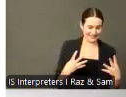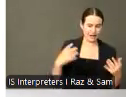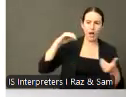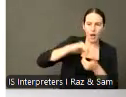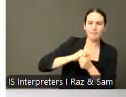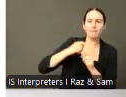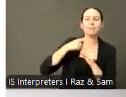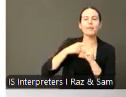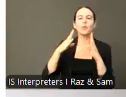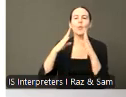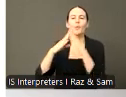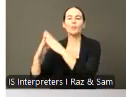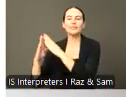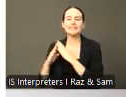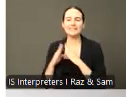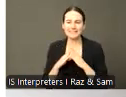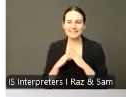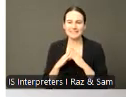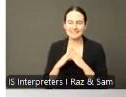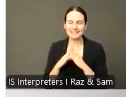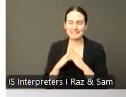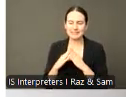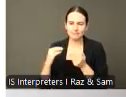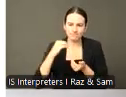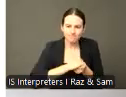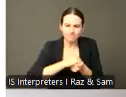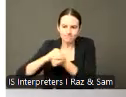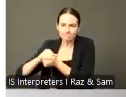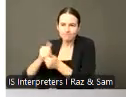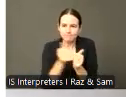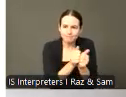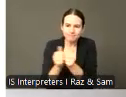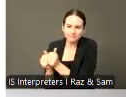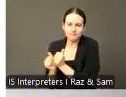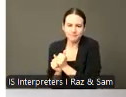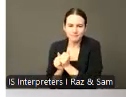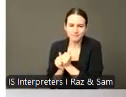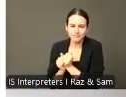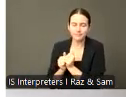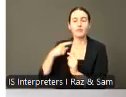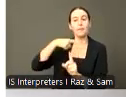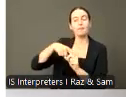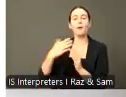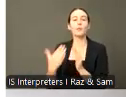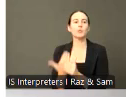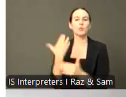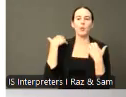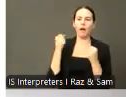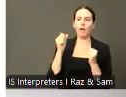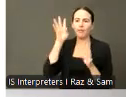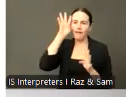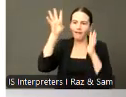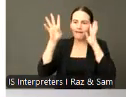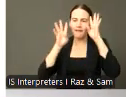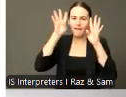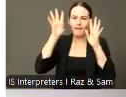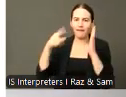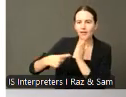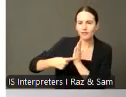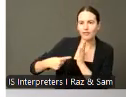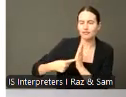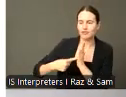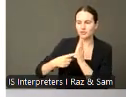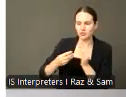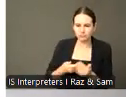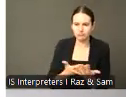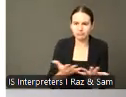eliminação, assim como o desenvolvimento de intervenções em saúde eficazes, eficientes, integradas, programáticas para